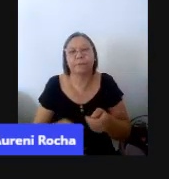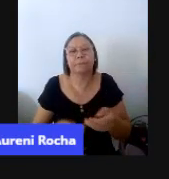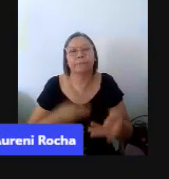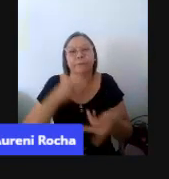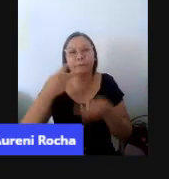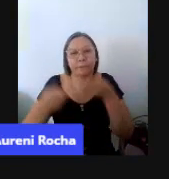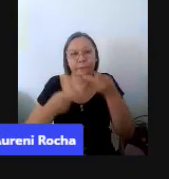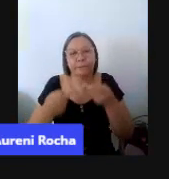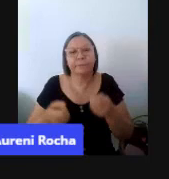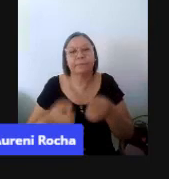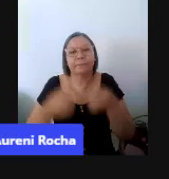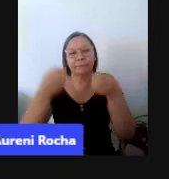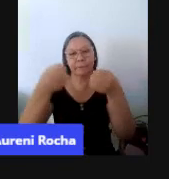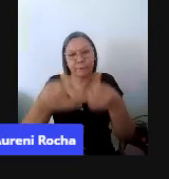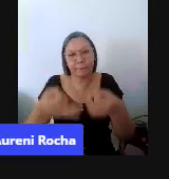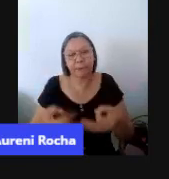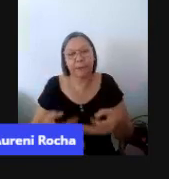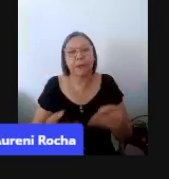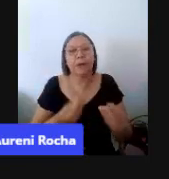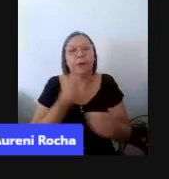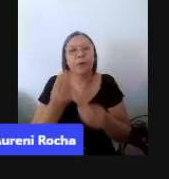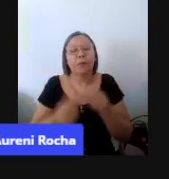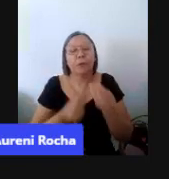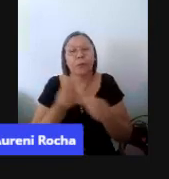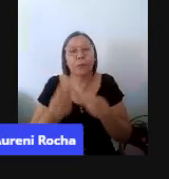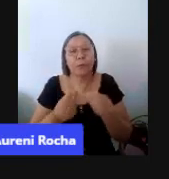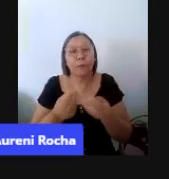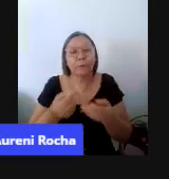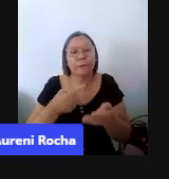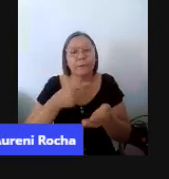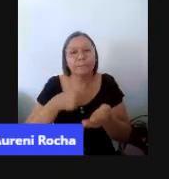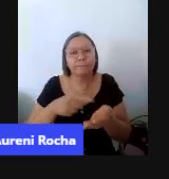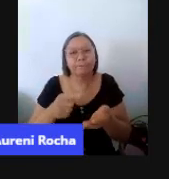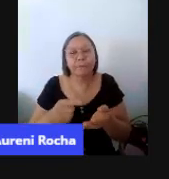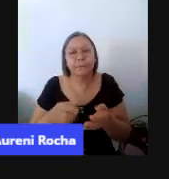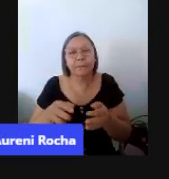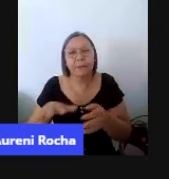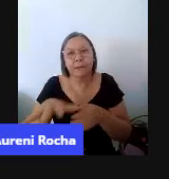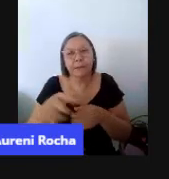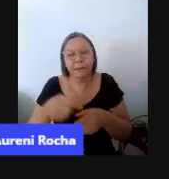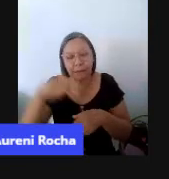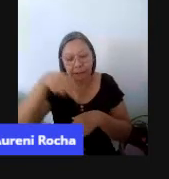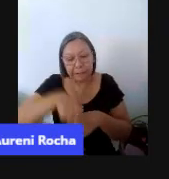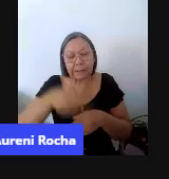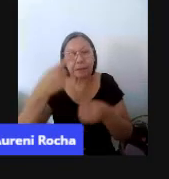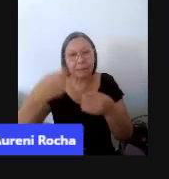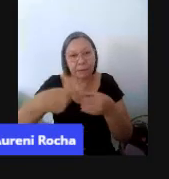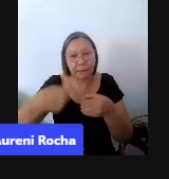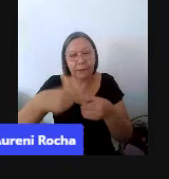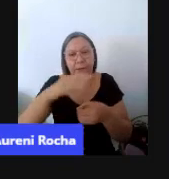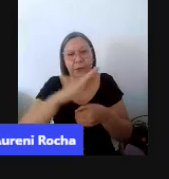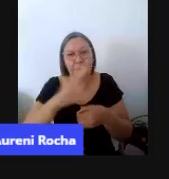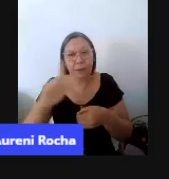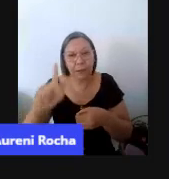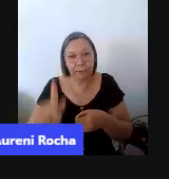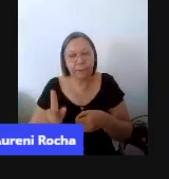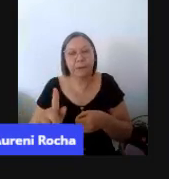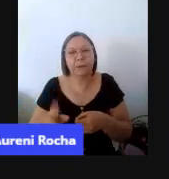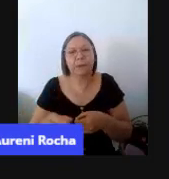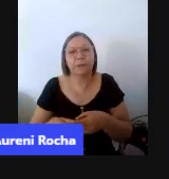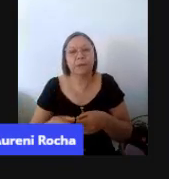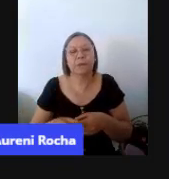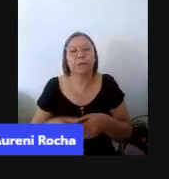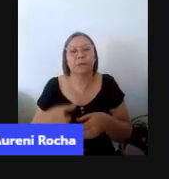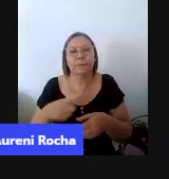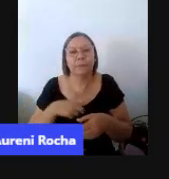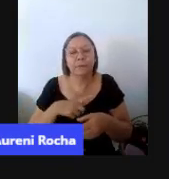acontece essas ações de educação ambiental dentro do município de Campo Grande. Então, ela trouxe aqui alguns exemplos, vou pedir para o professor para